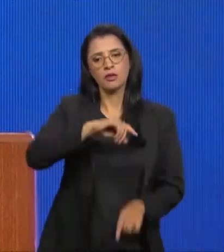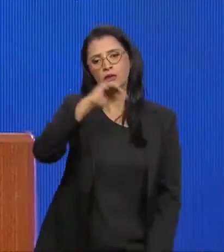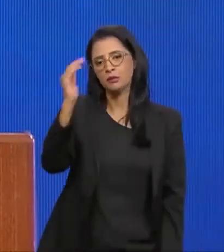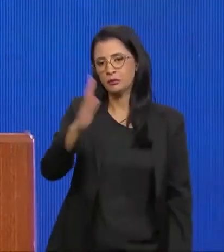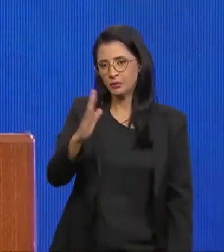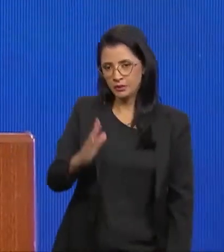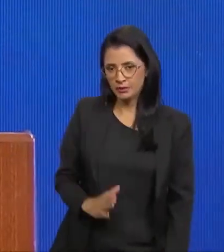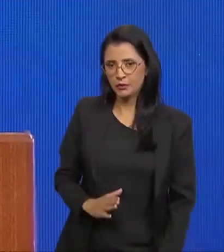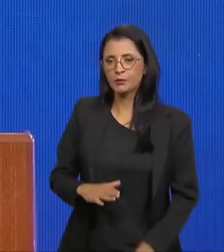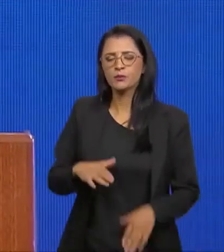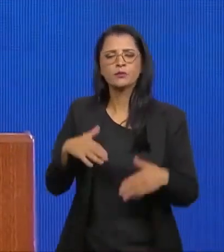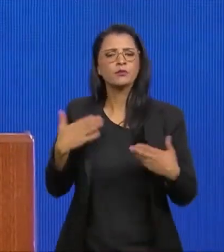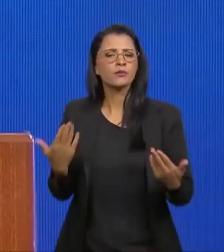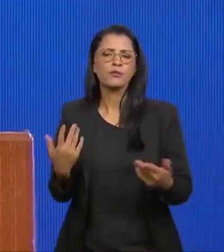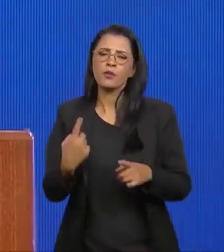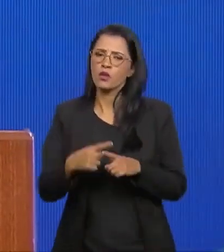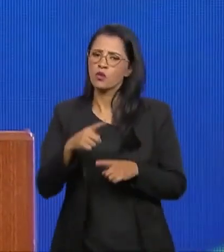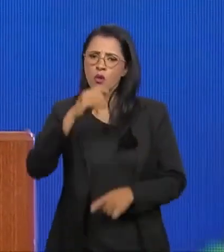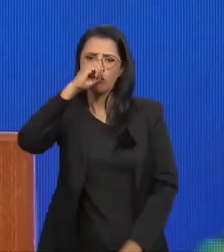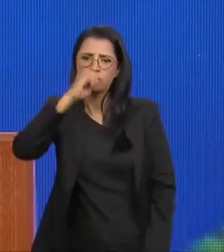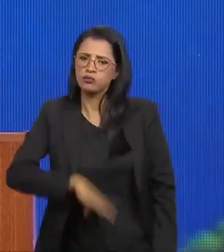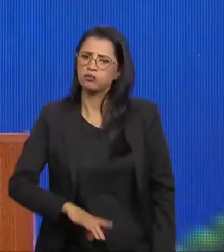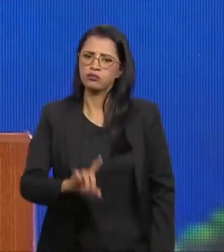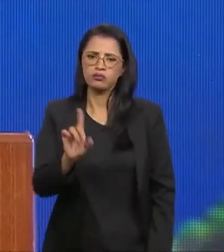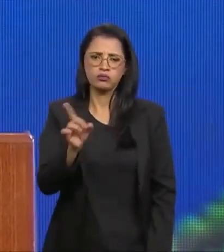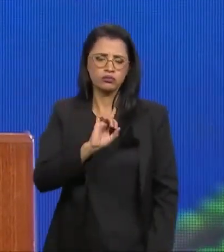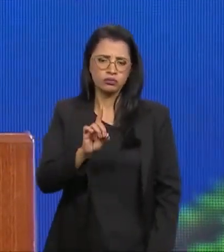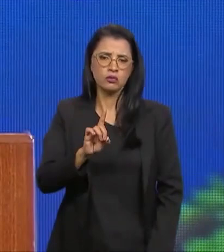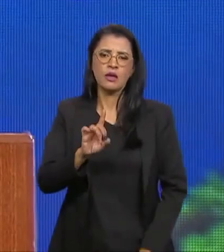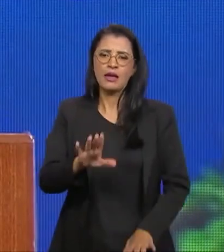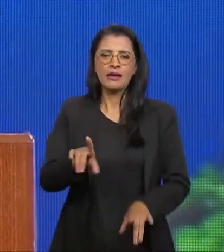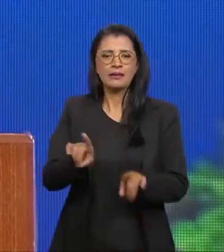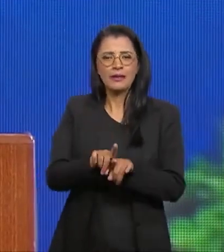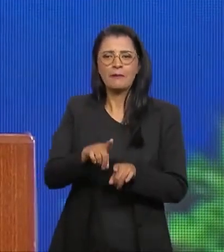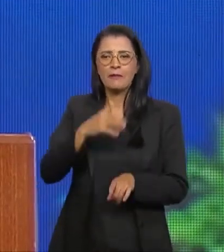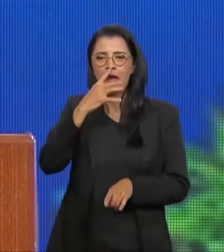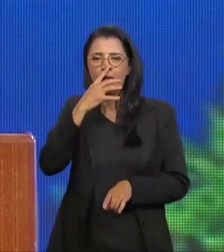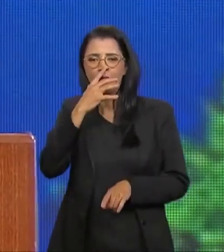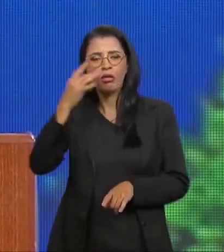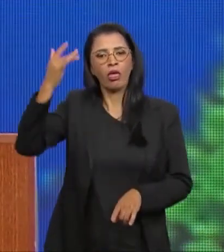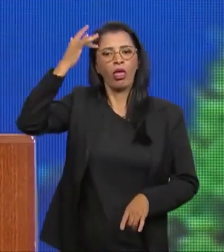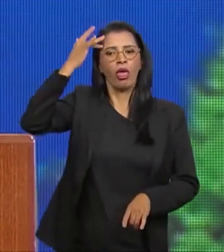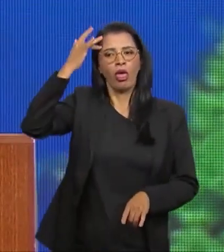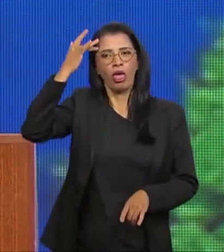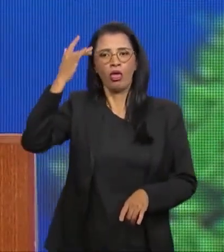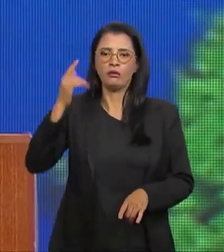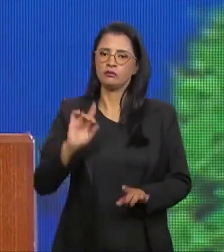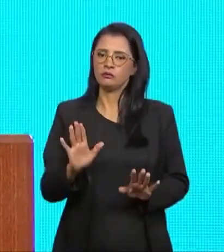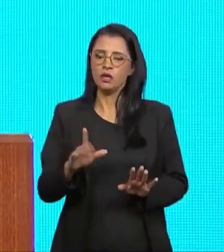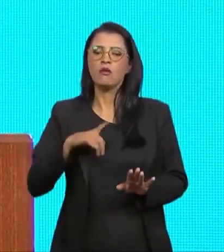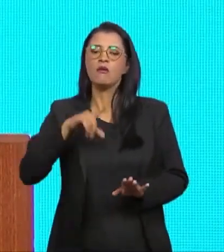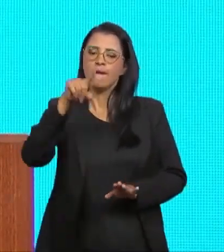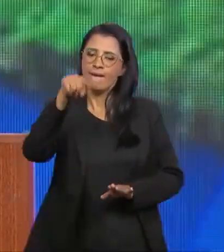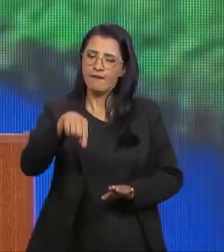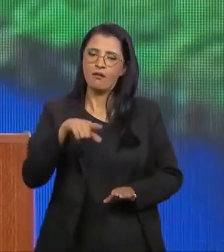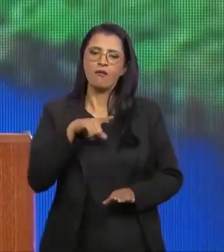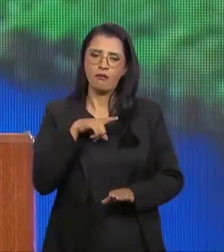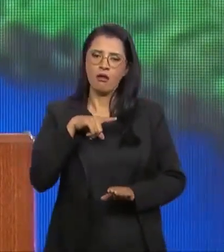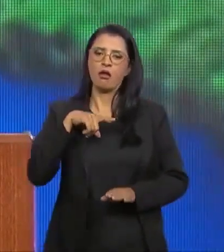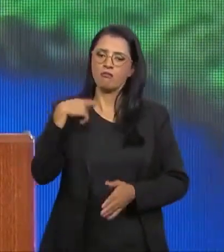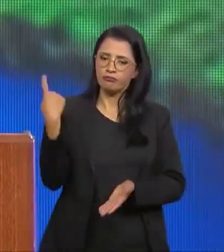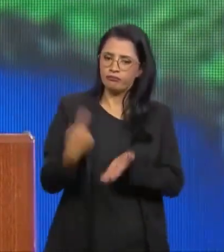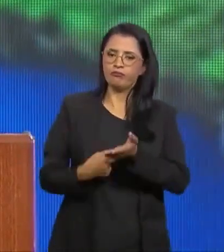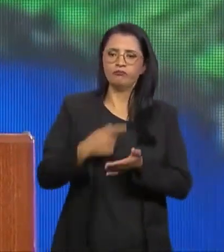Brasil. Isso não é exagero, muito menos ufanismo nacionalista. É uma